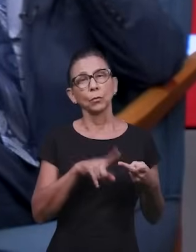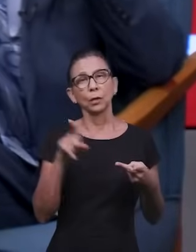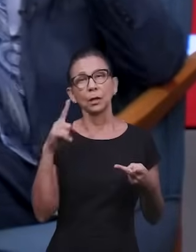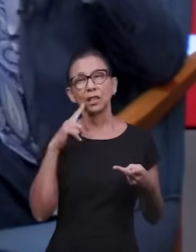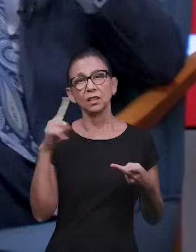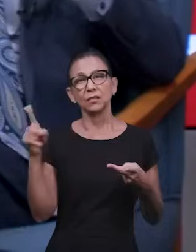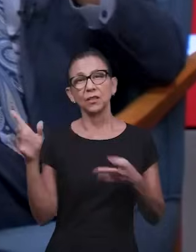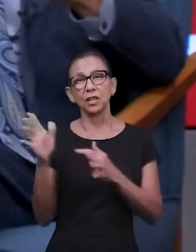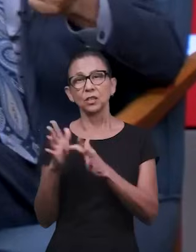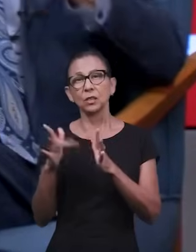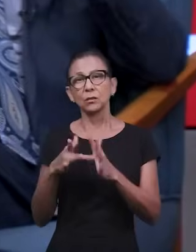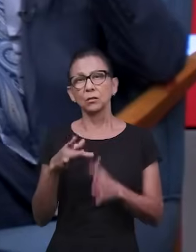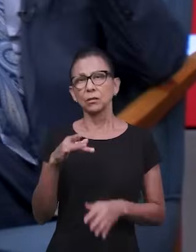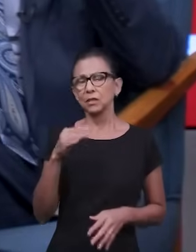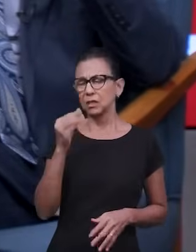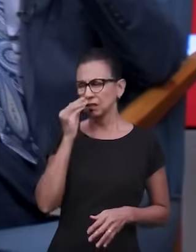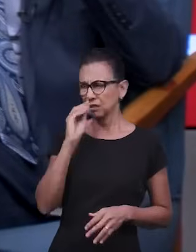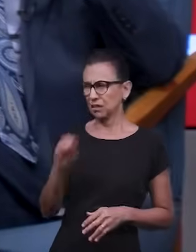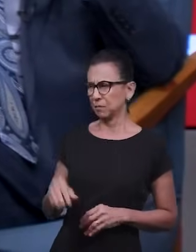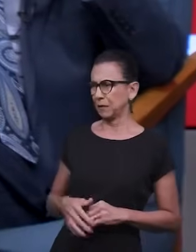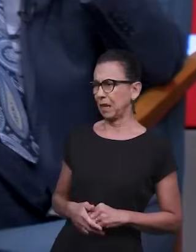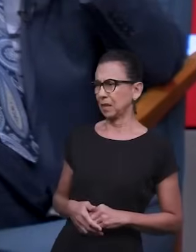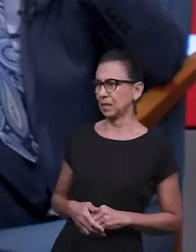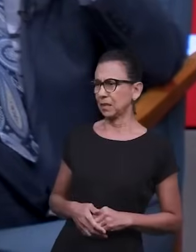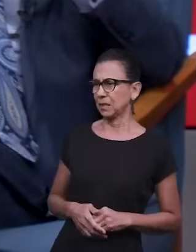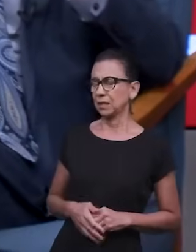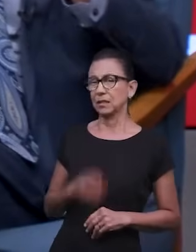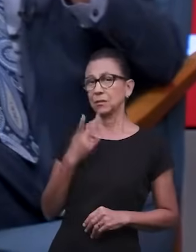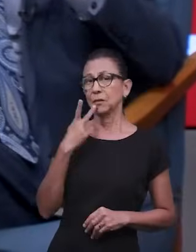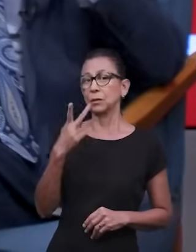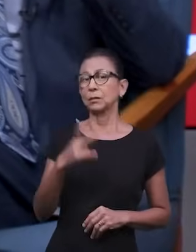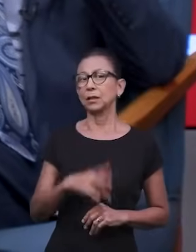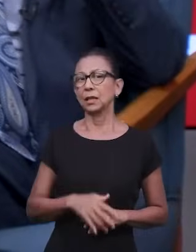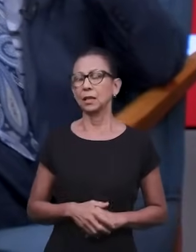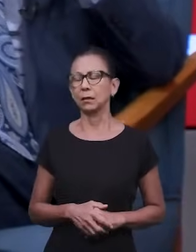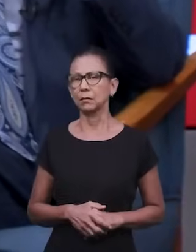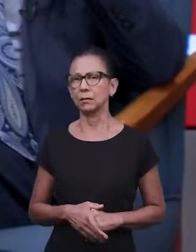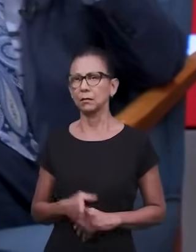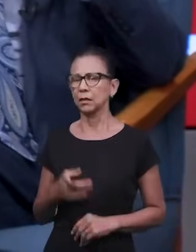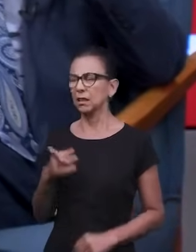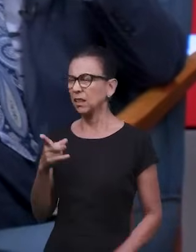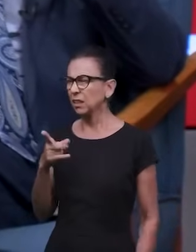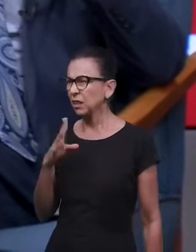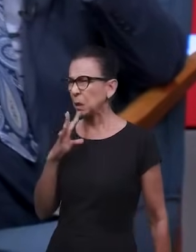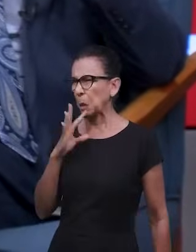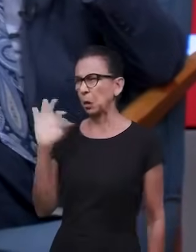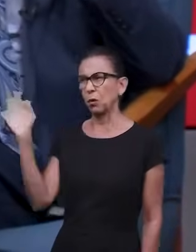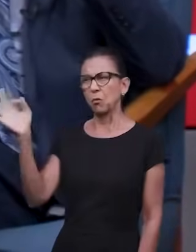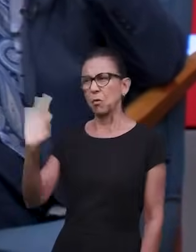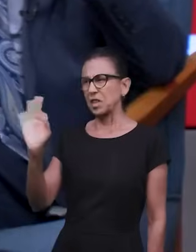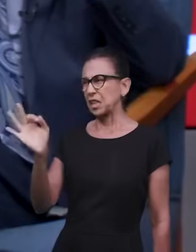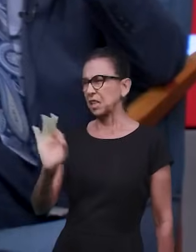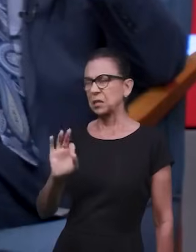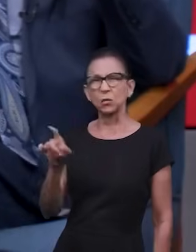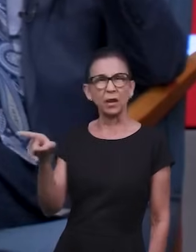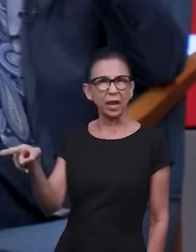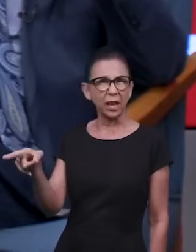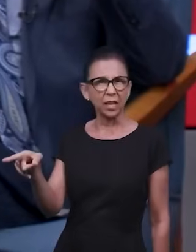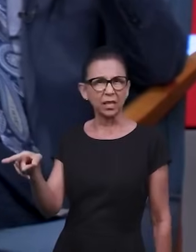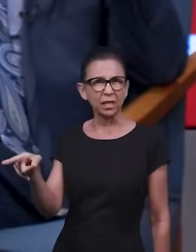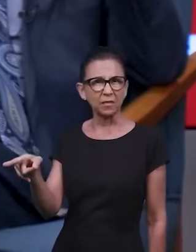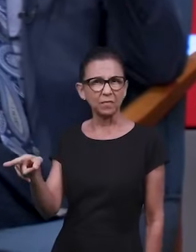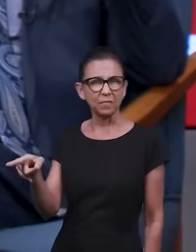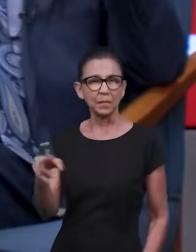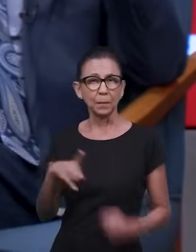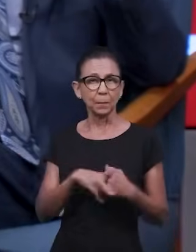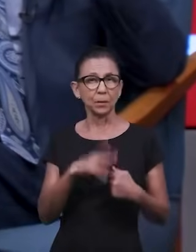e ele nega que que ele diz quando ele nega não te conheço não conheço ele